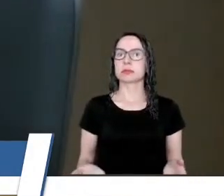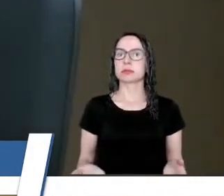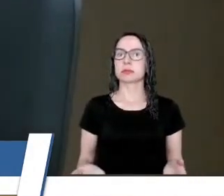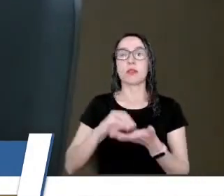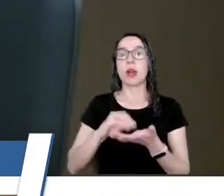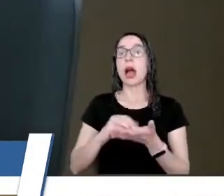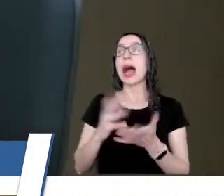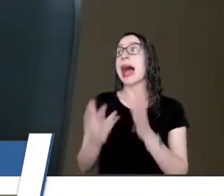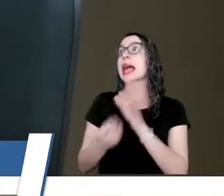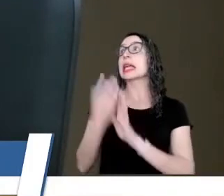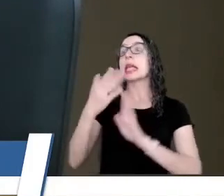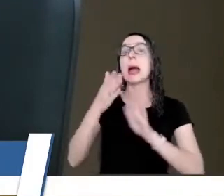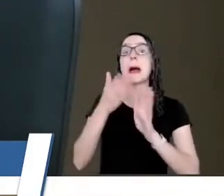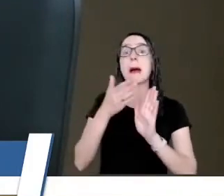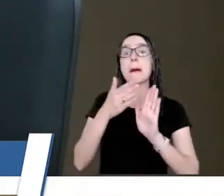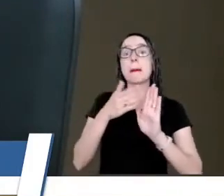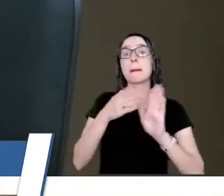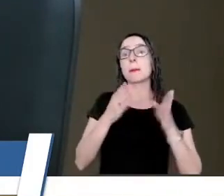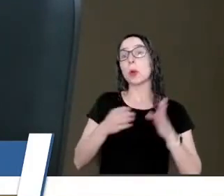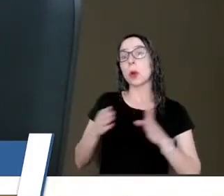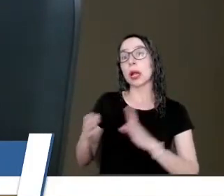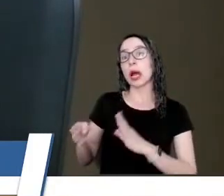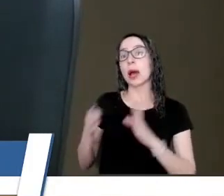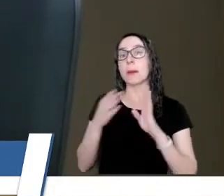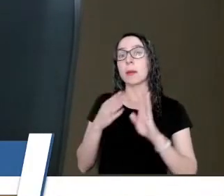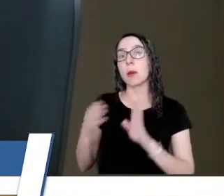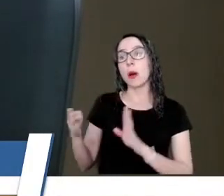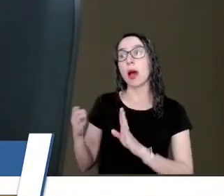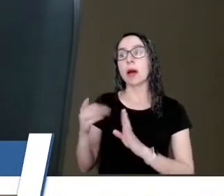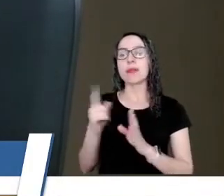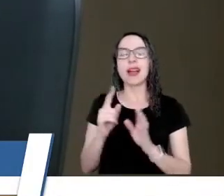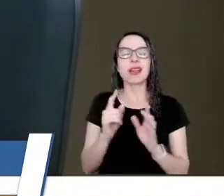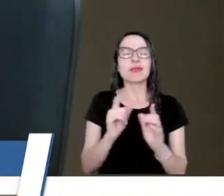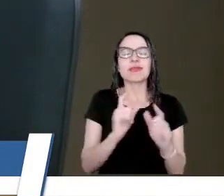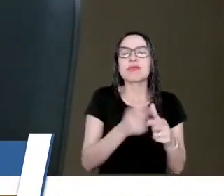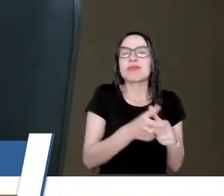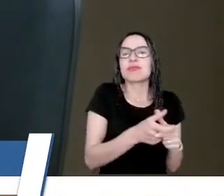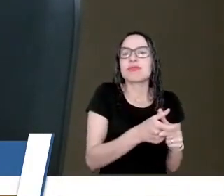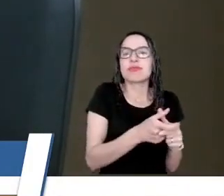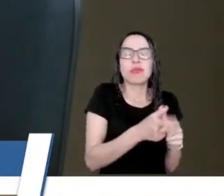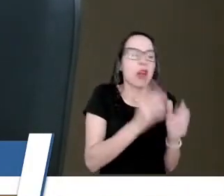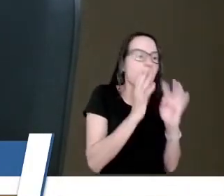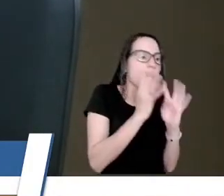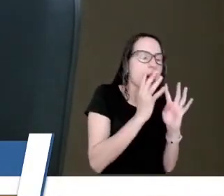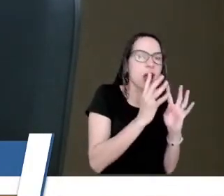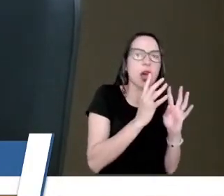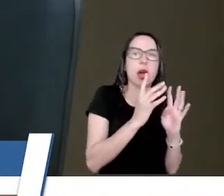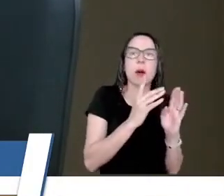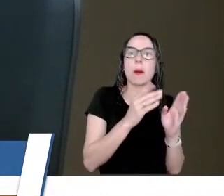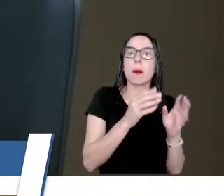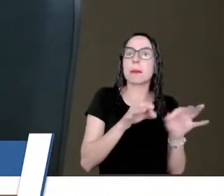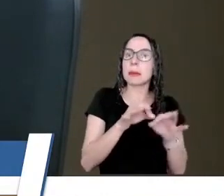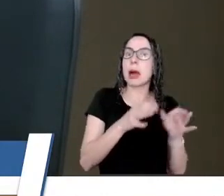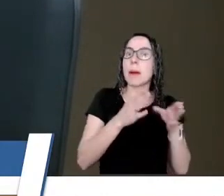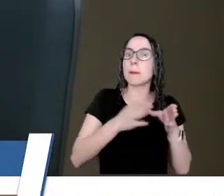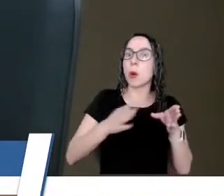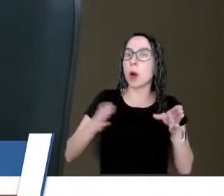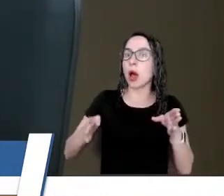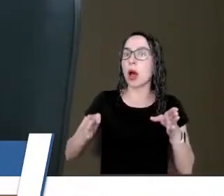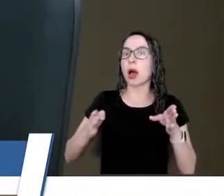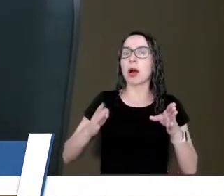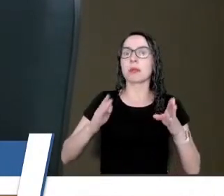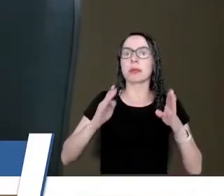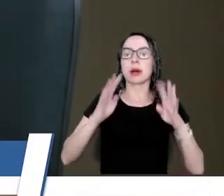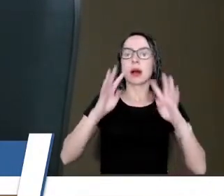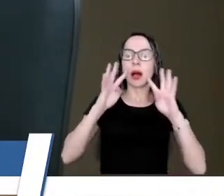programas para atender uma parcela pequena da população. Tem que fazer programas para atender um volume maior e atender a necessidade